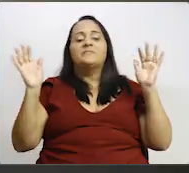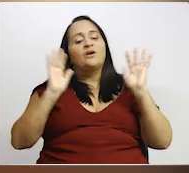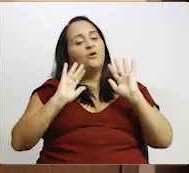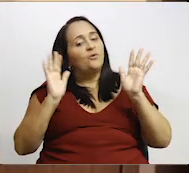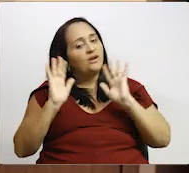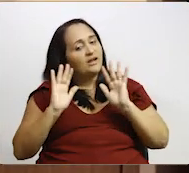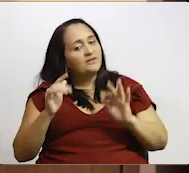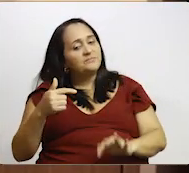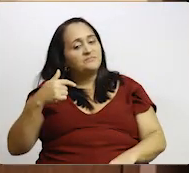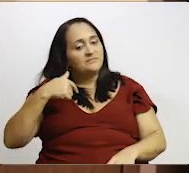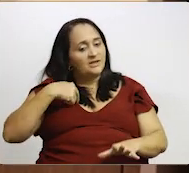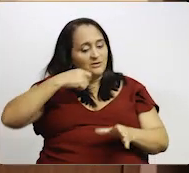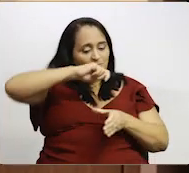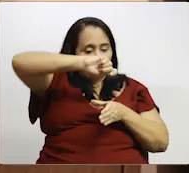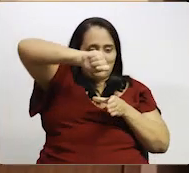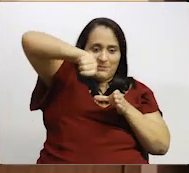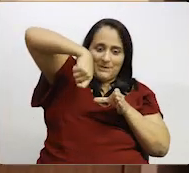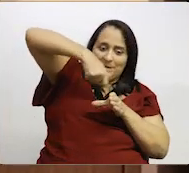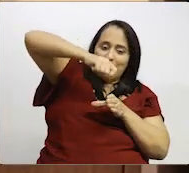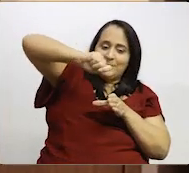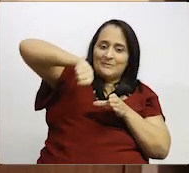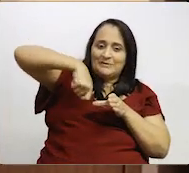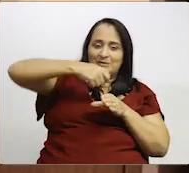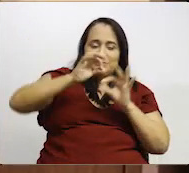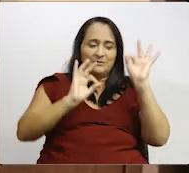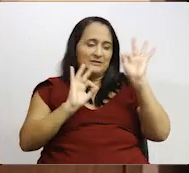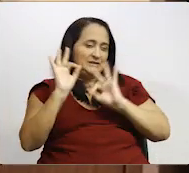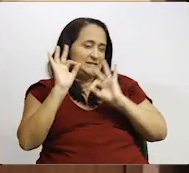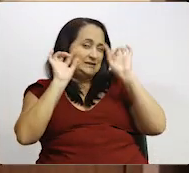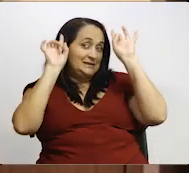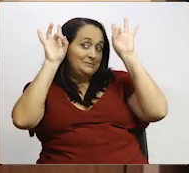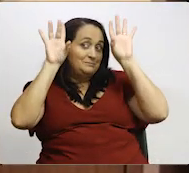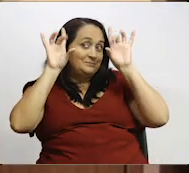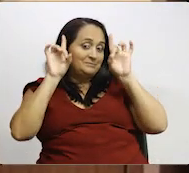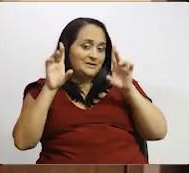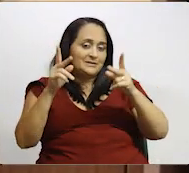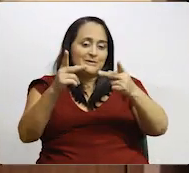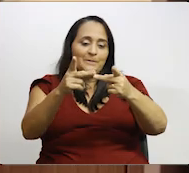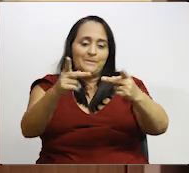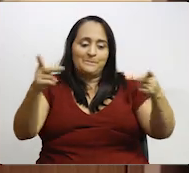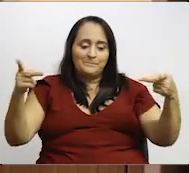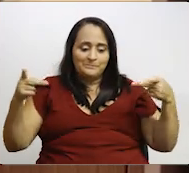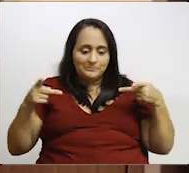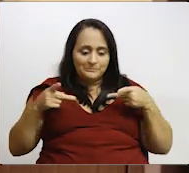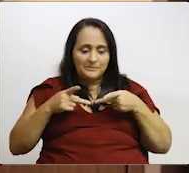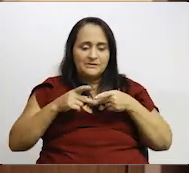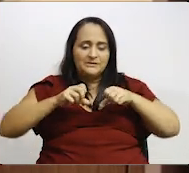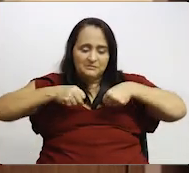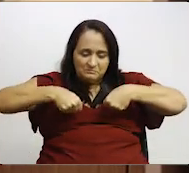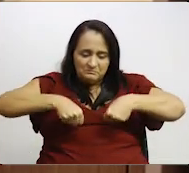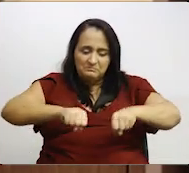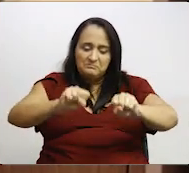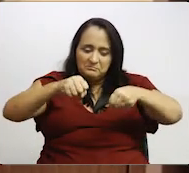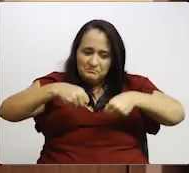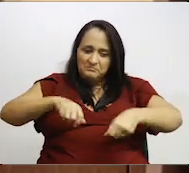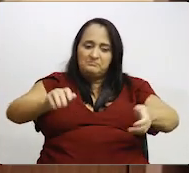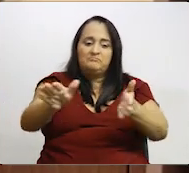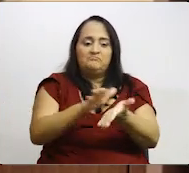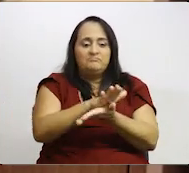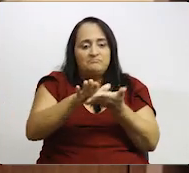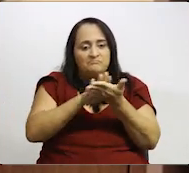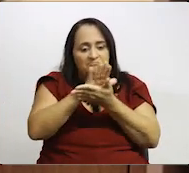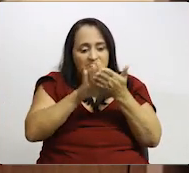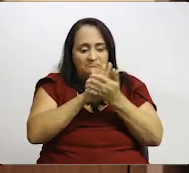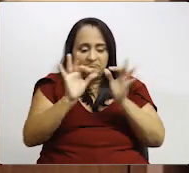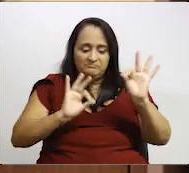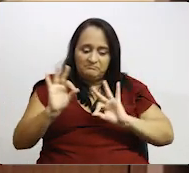cozinheiro. Olá, eu sou cozinheiro, eu sou especialista em fazer pizzas. Eu sei fazer recheios, massas,